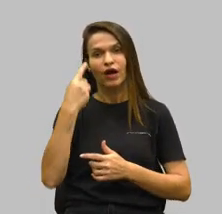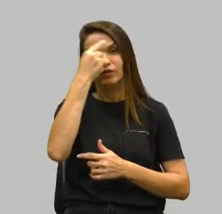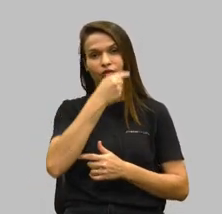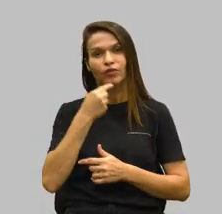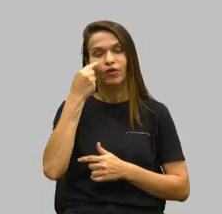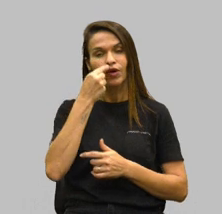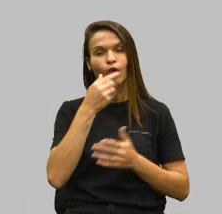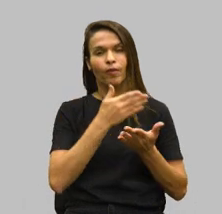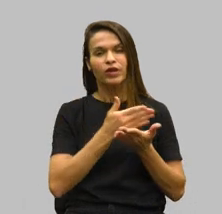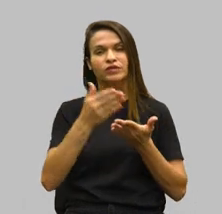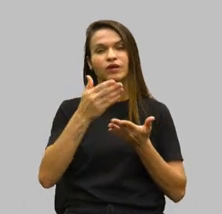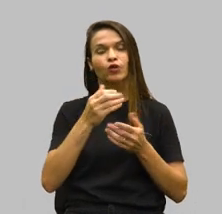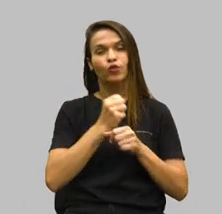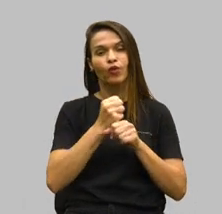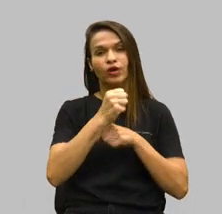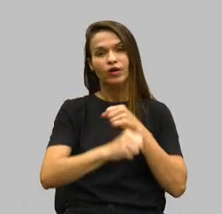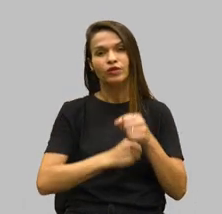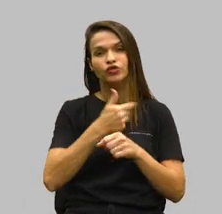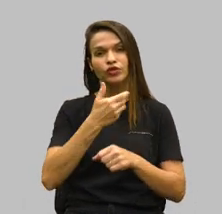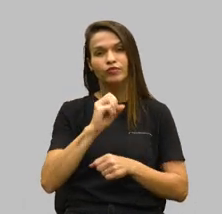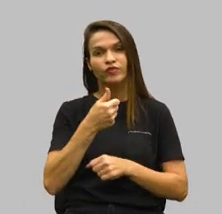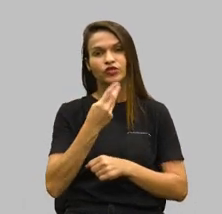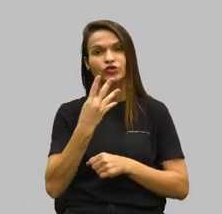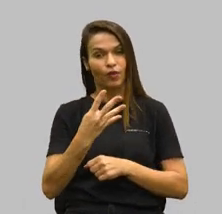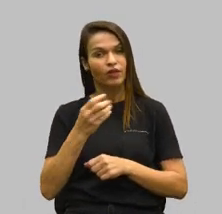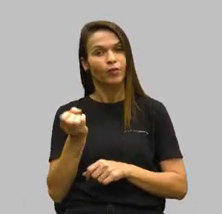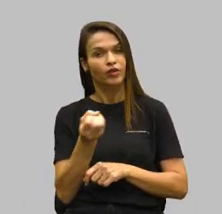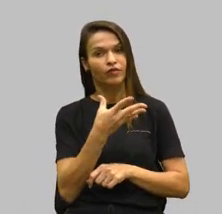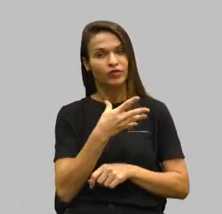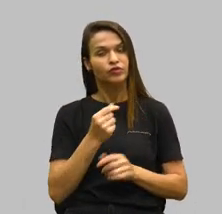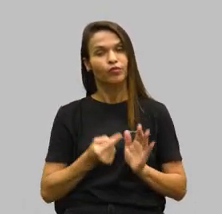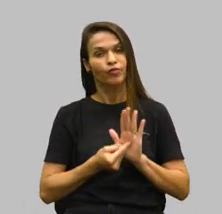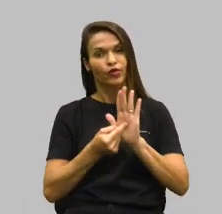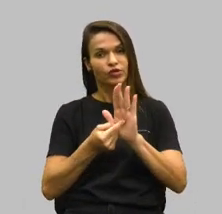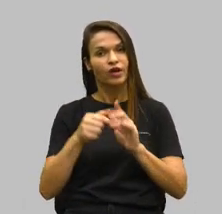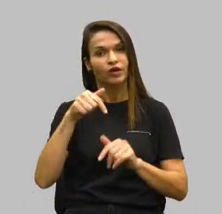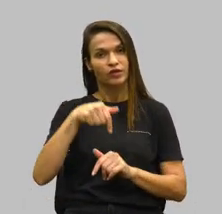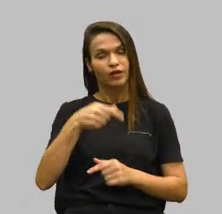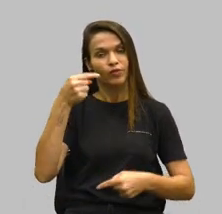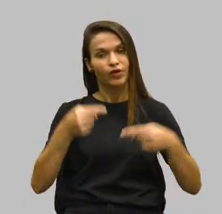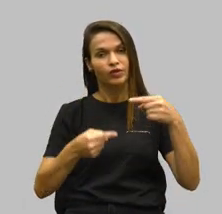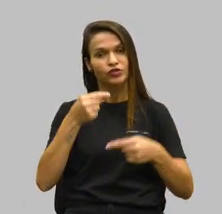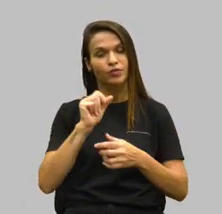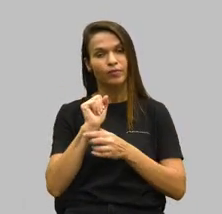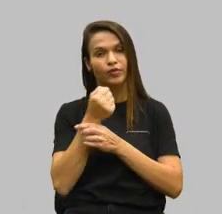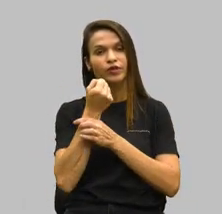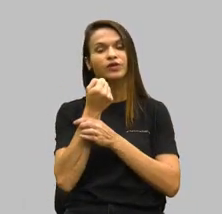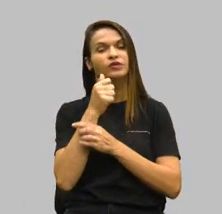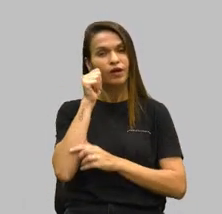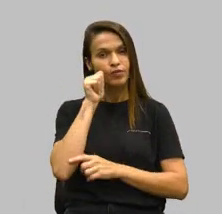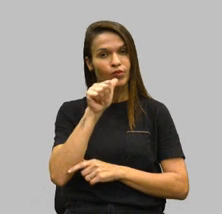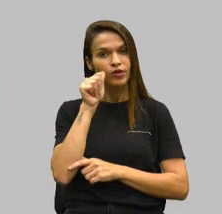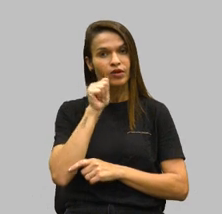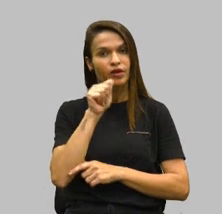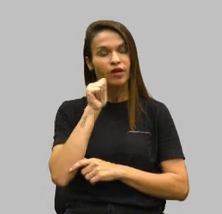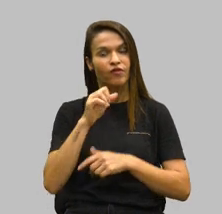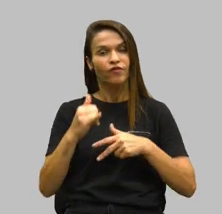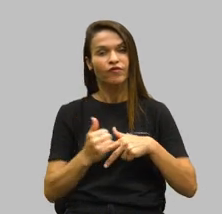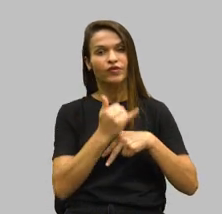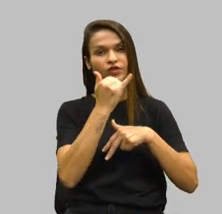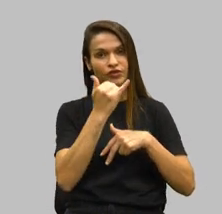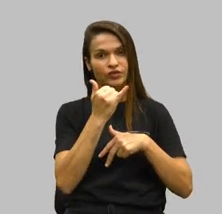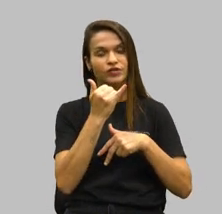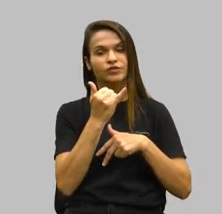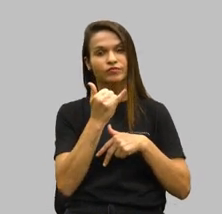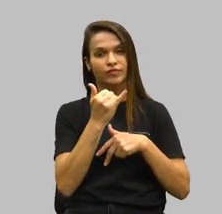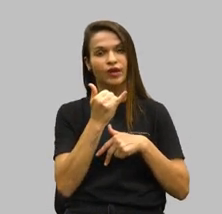de 2024 que também é uma novidade que nós trazemos aqui na política de proteção à mulher vítimas de de